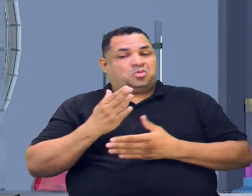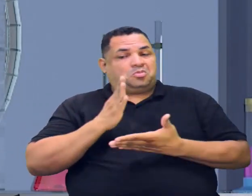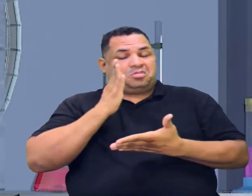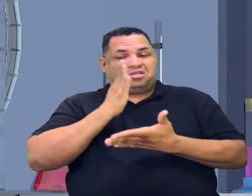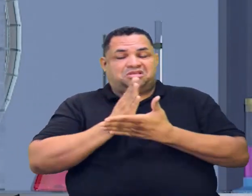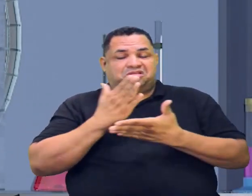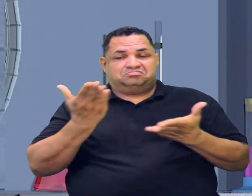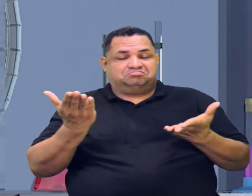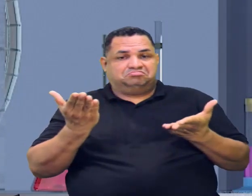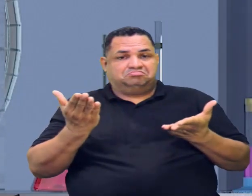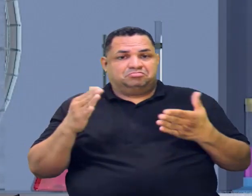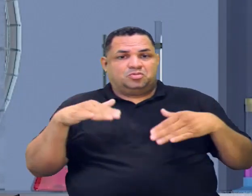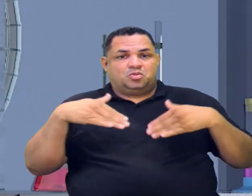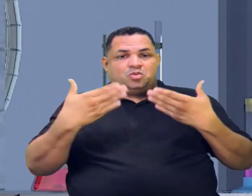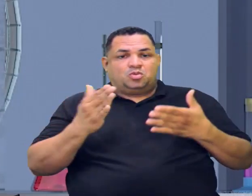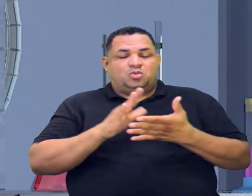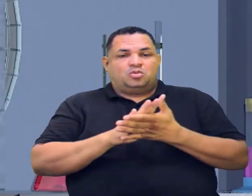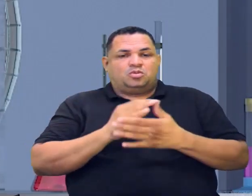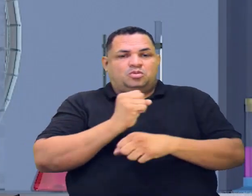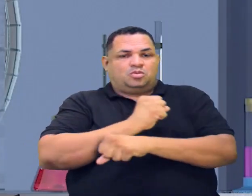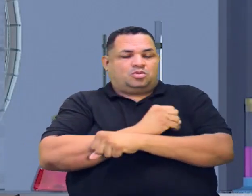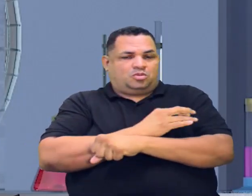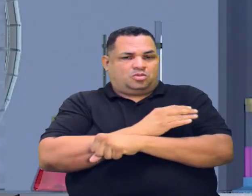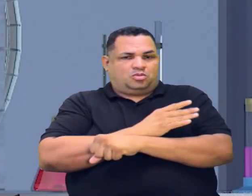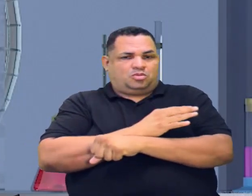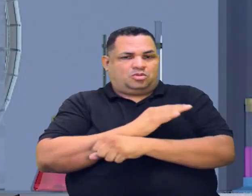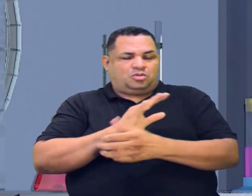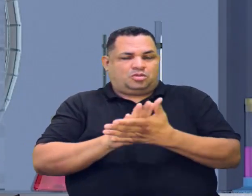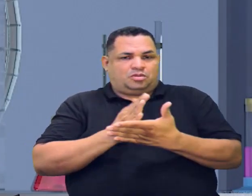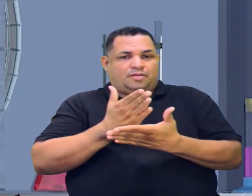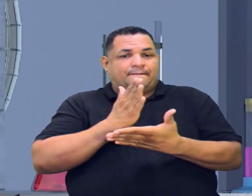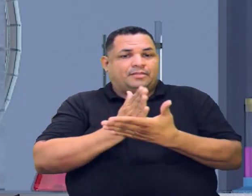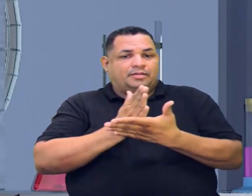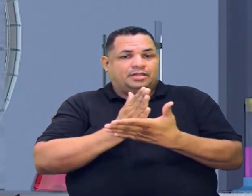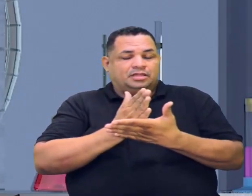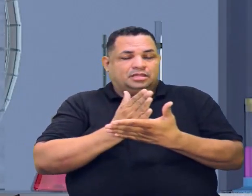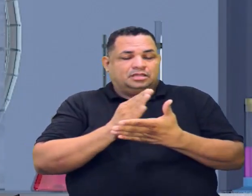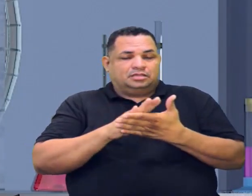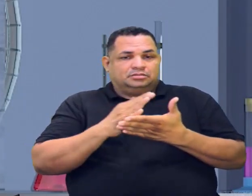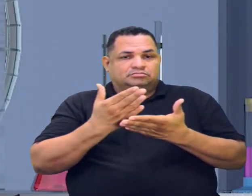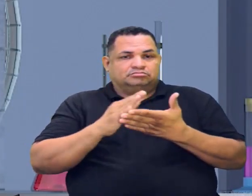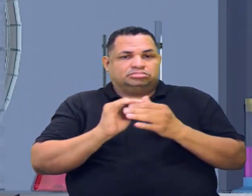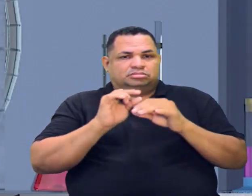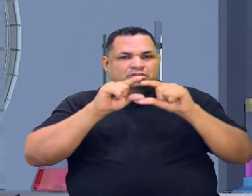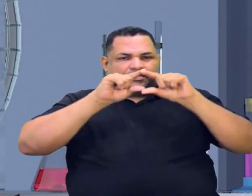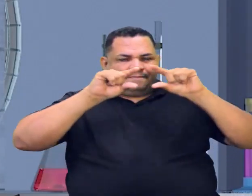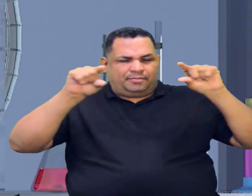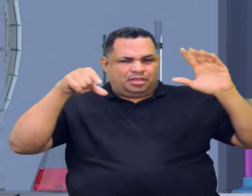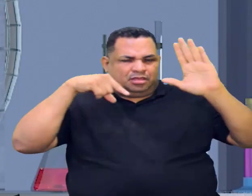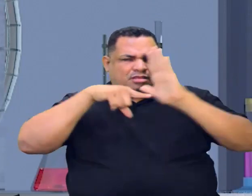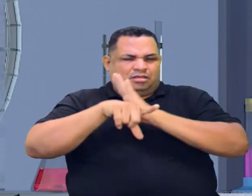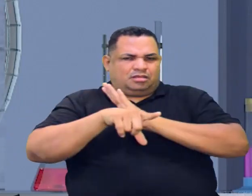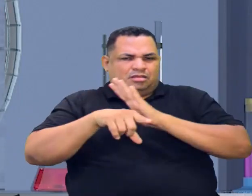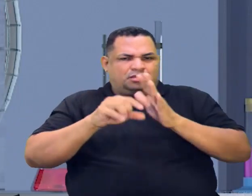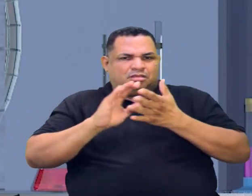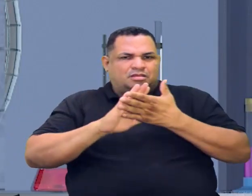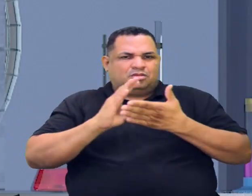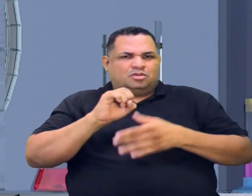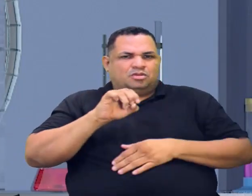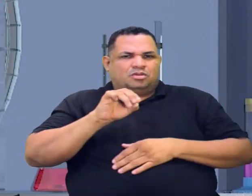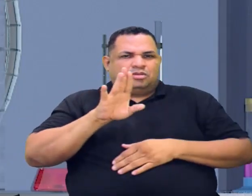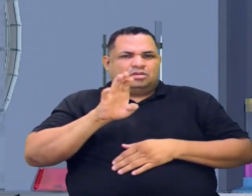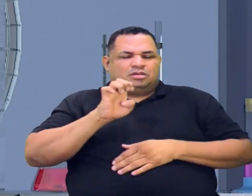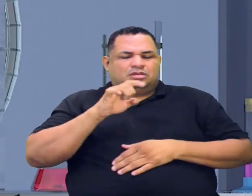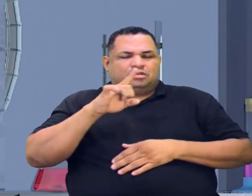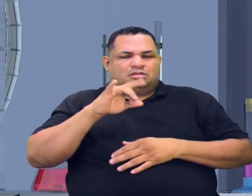parcial. Quando for uma oxidação parcial, e no enunciado estiver falando lá, oxidação parcial